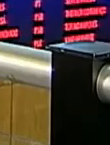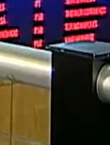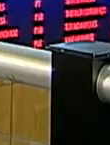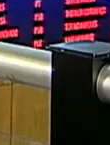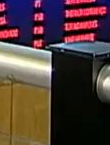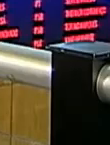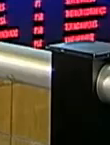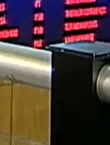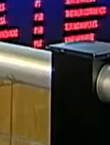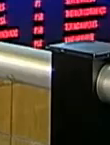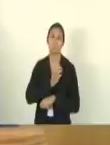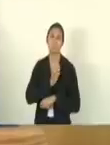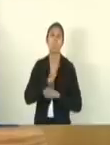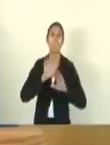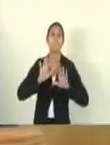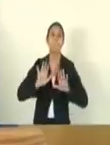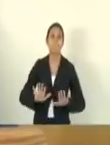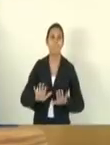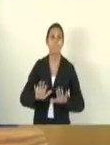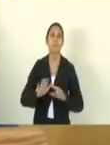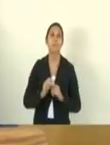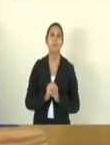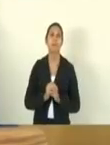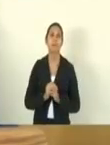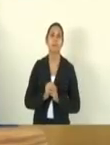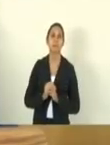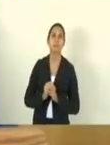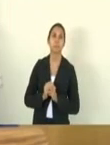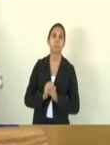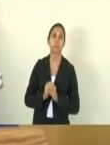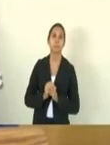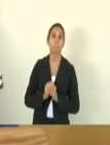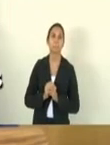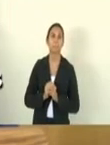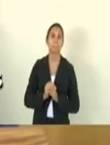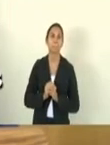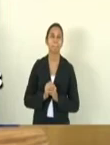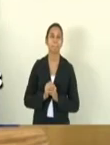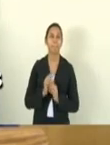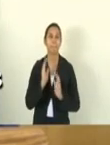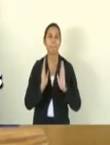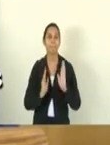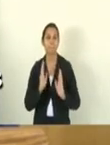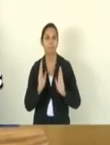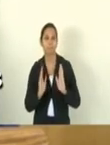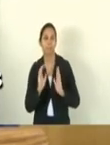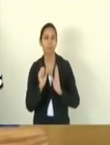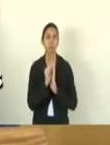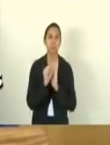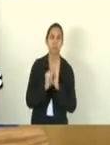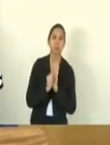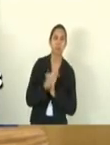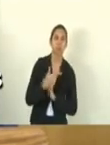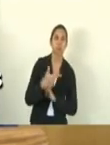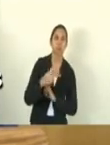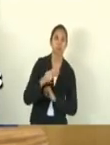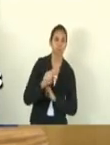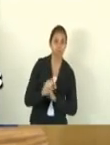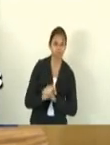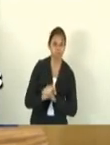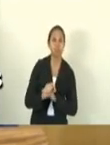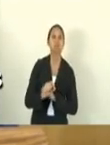deputado Sérgio Majeski. Já de algum tempo, principalmente a partir da metade do século XX para cá,